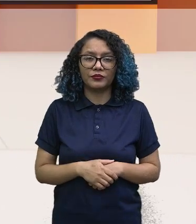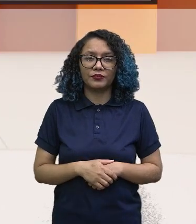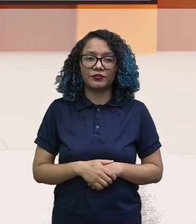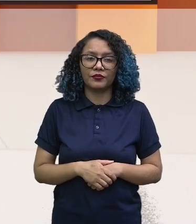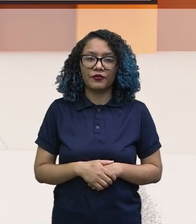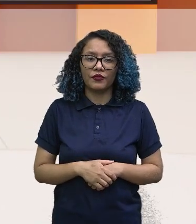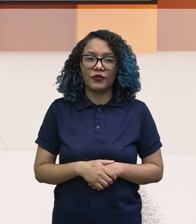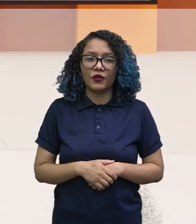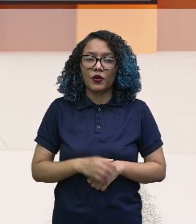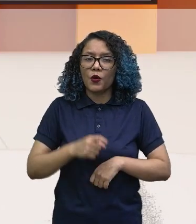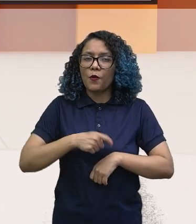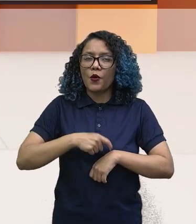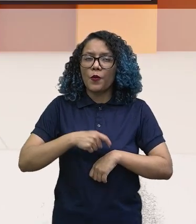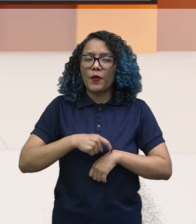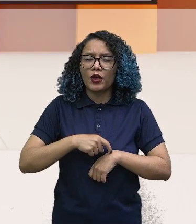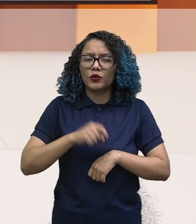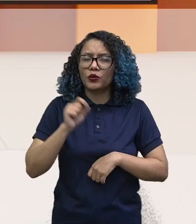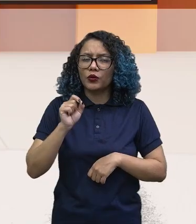momento fervilhou